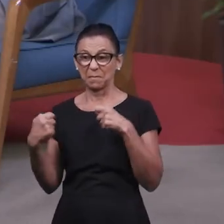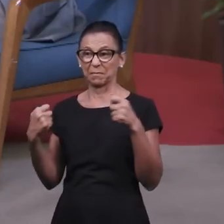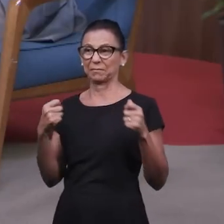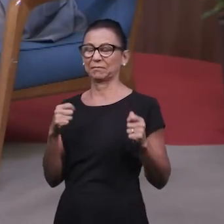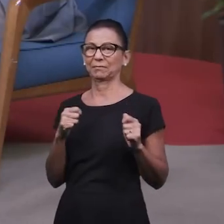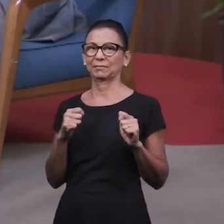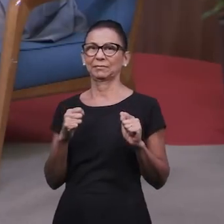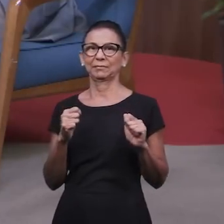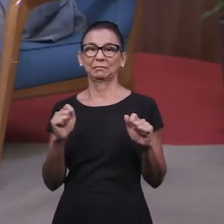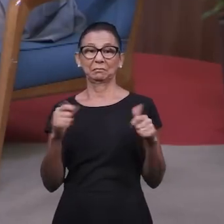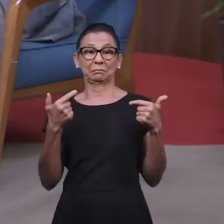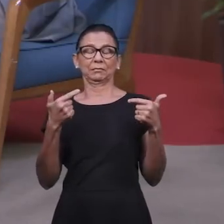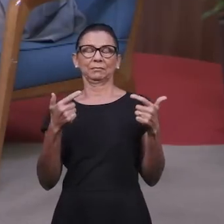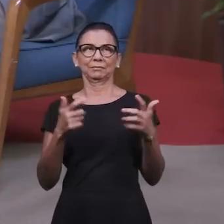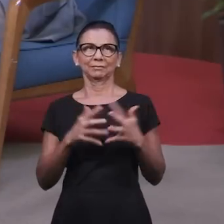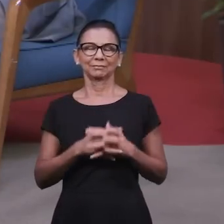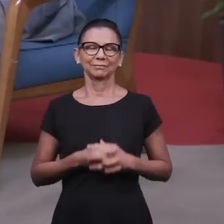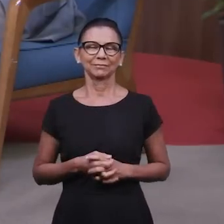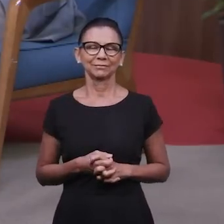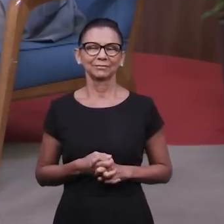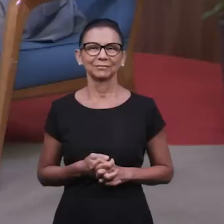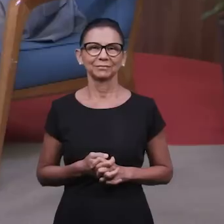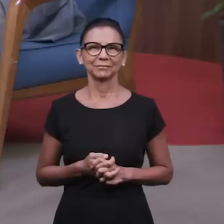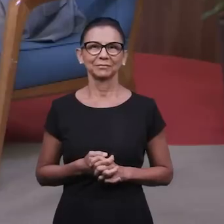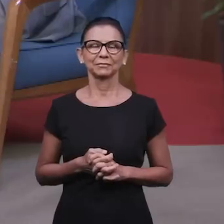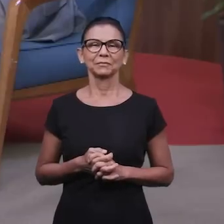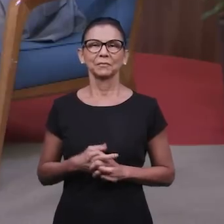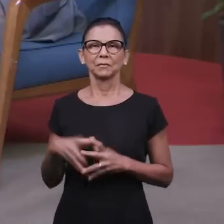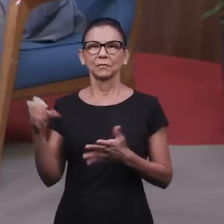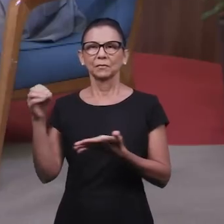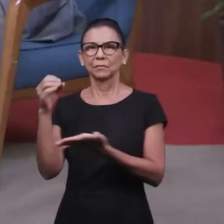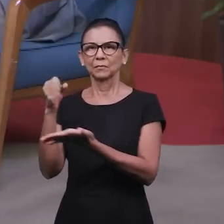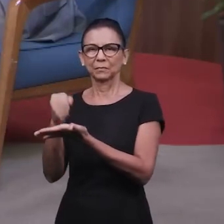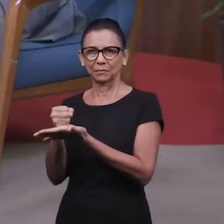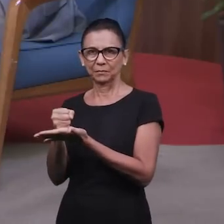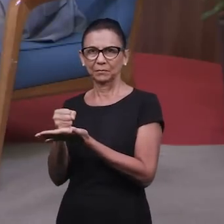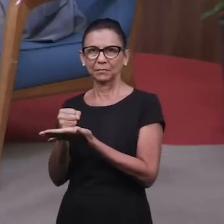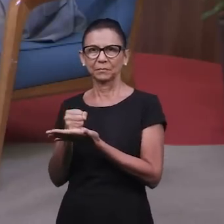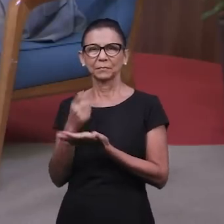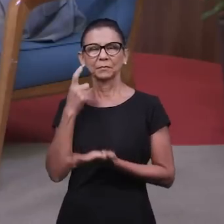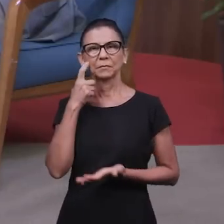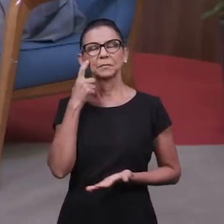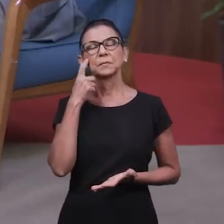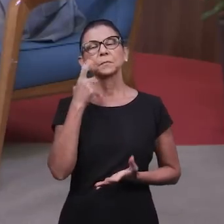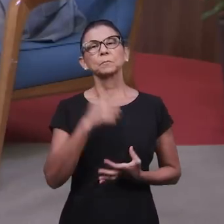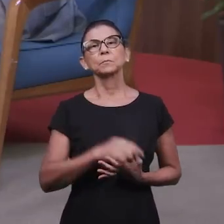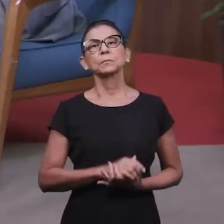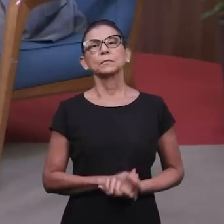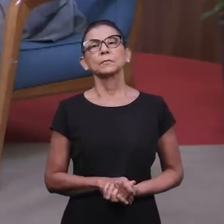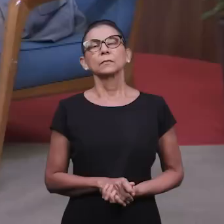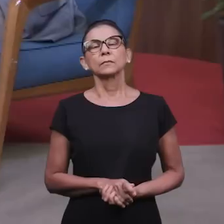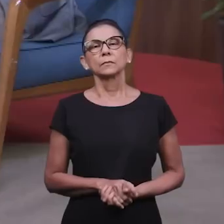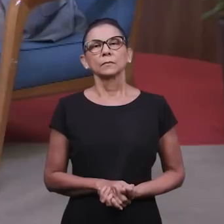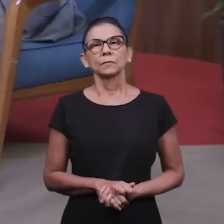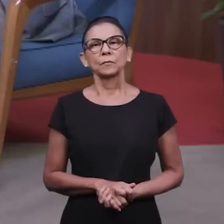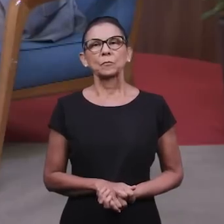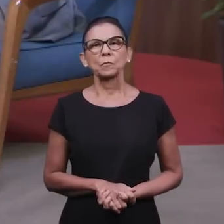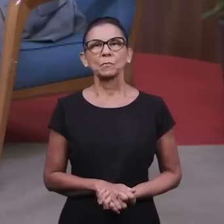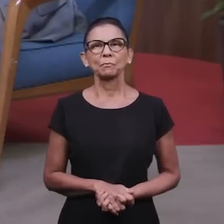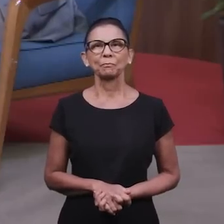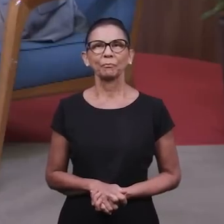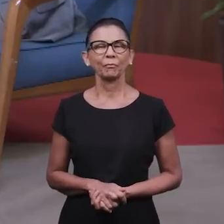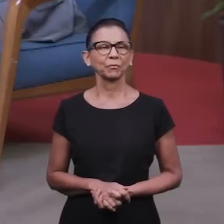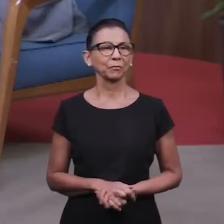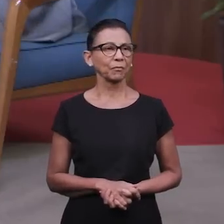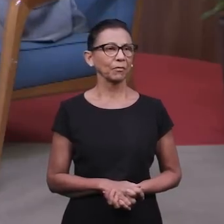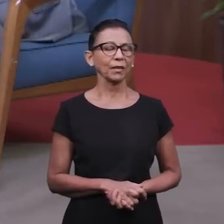lados. Glória a Jesus. Vamos para o Novo Testamento para a gente ver uma aplicação, né? Tá